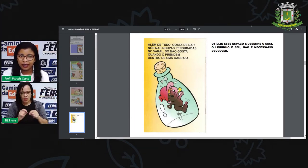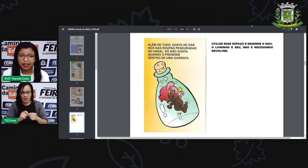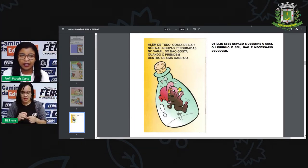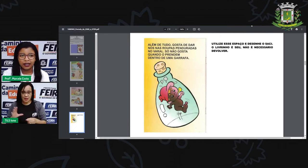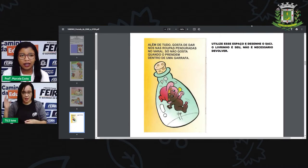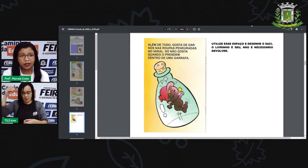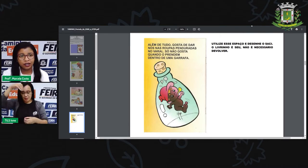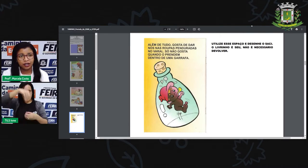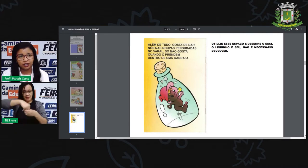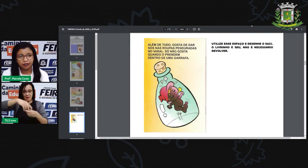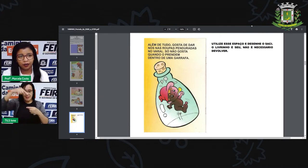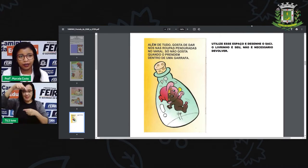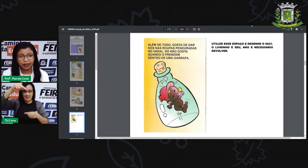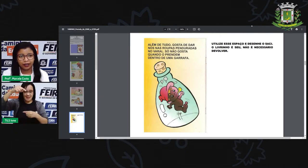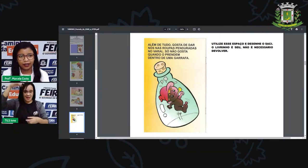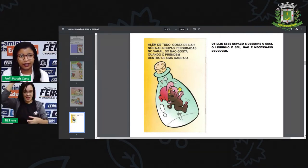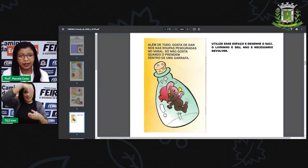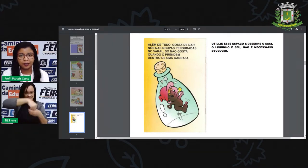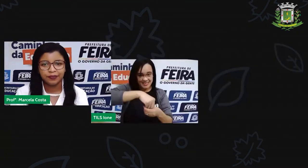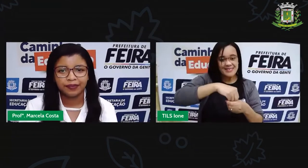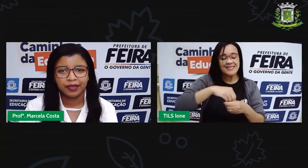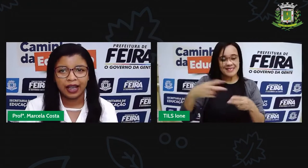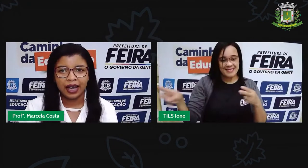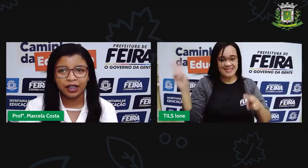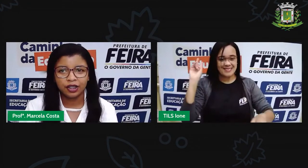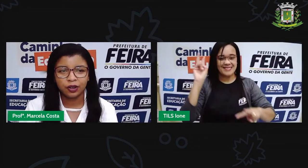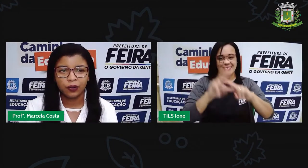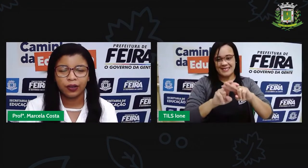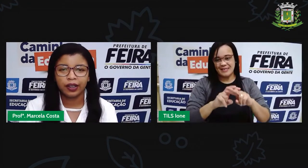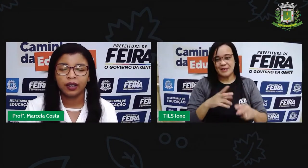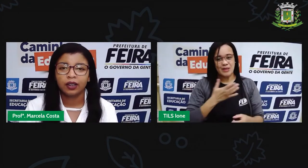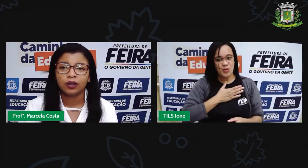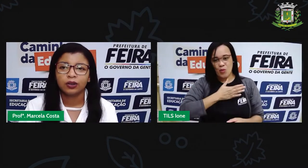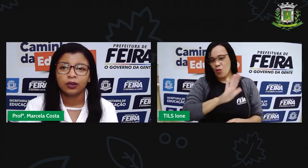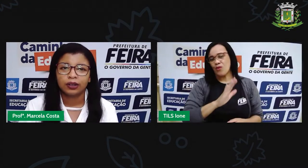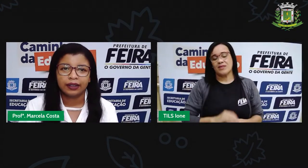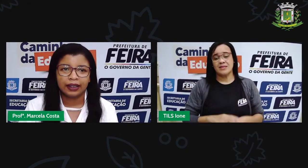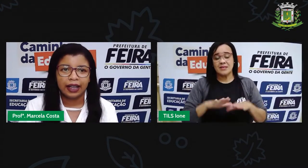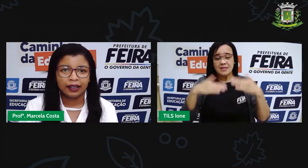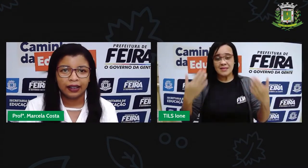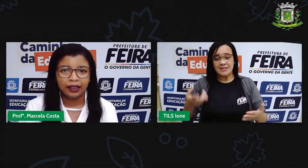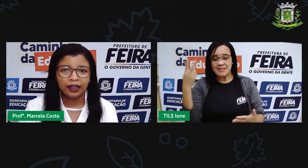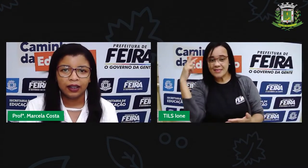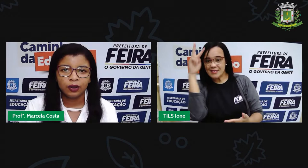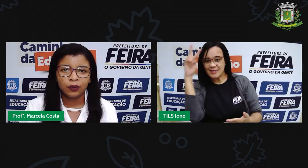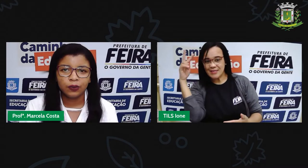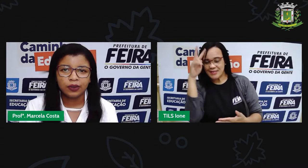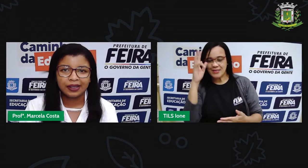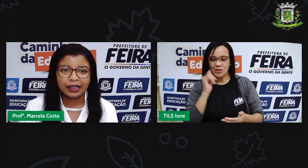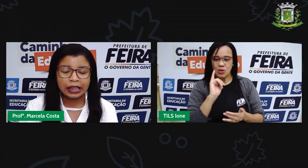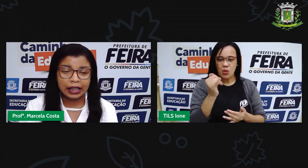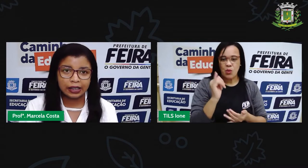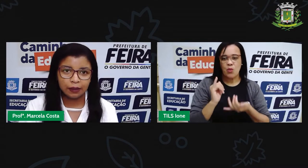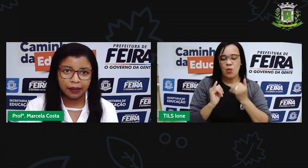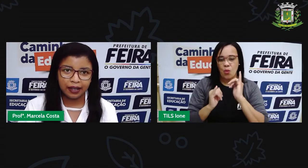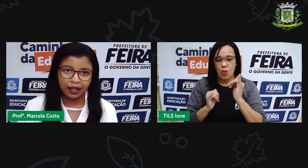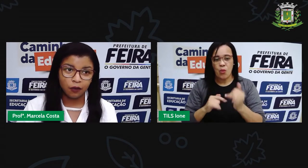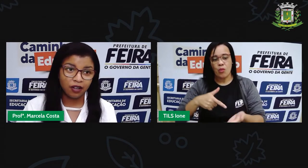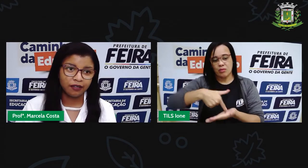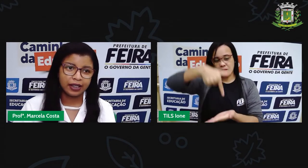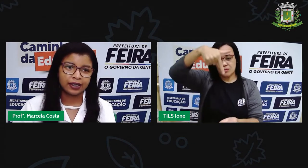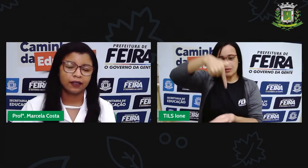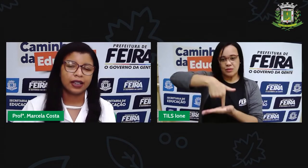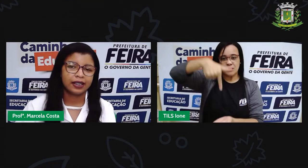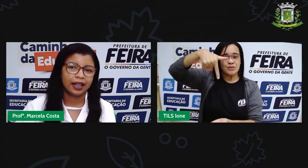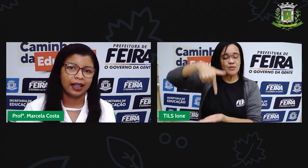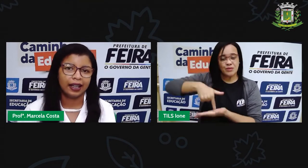Então, a gente viu aqui a história né, da lenda do Saci Pererê,